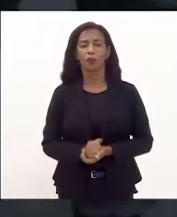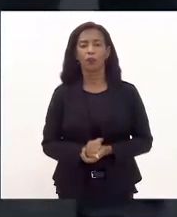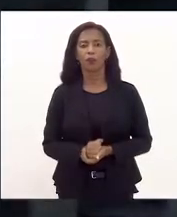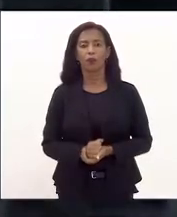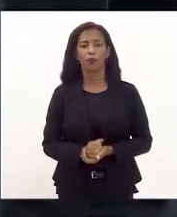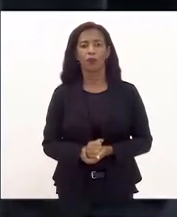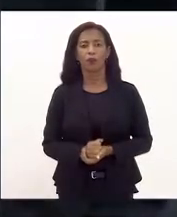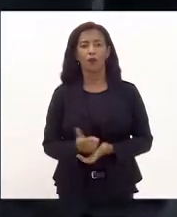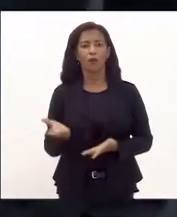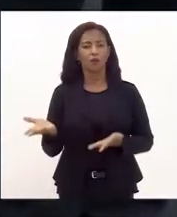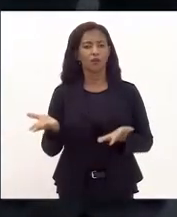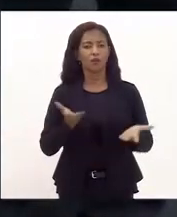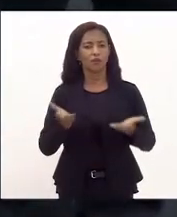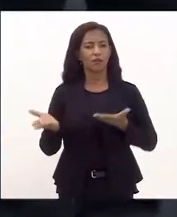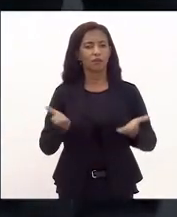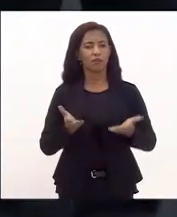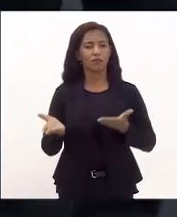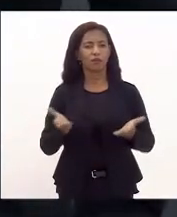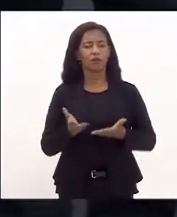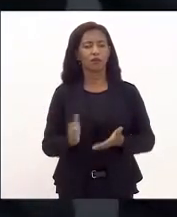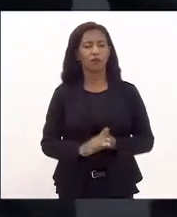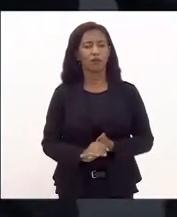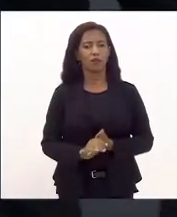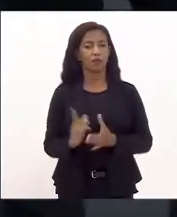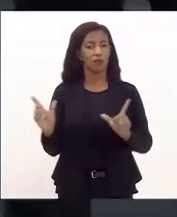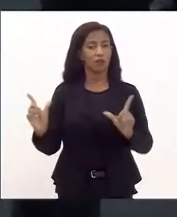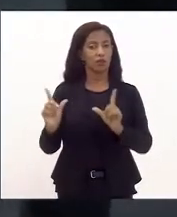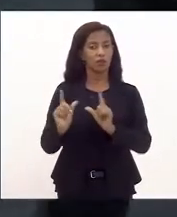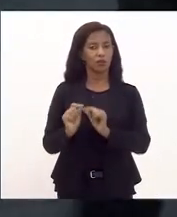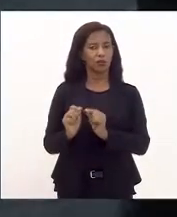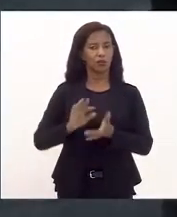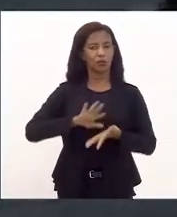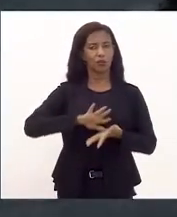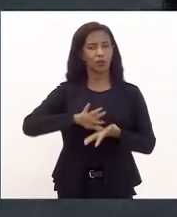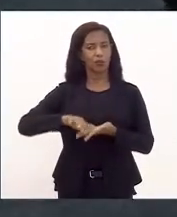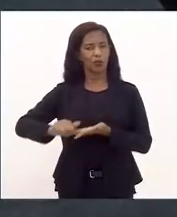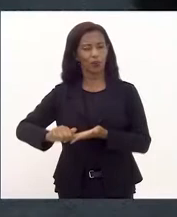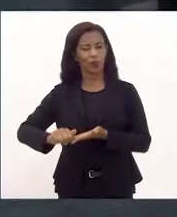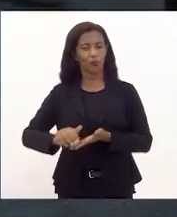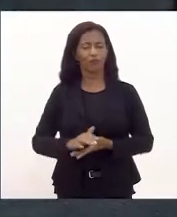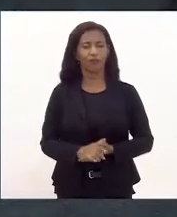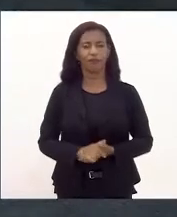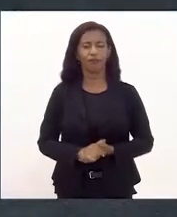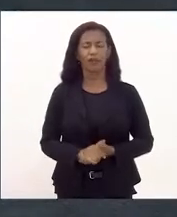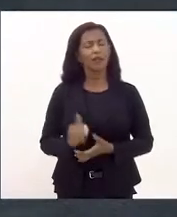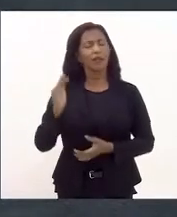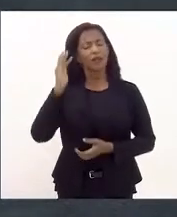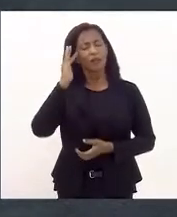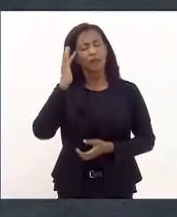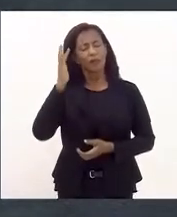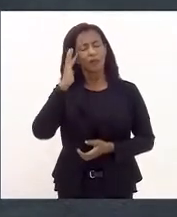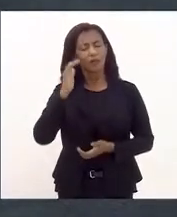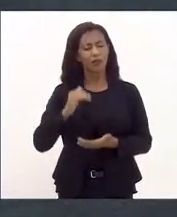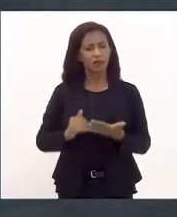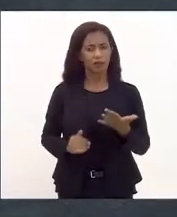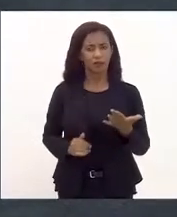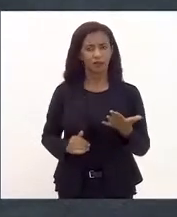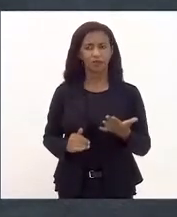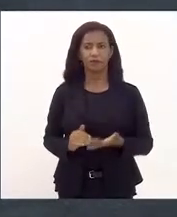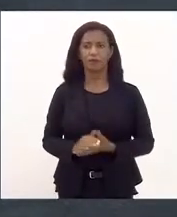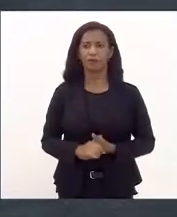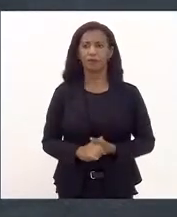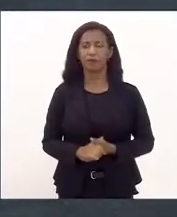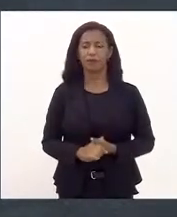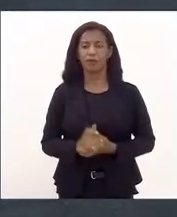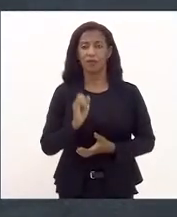os intermediários e diminui-se a corrupção. Imagine, Vossa Excelência,